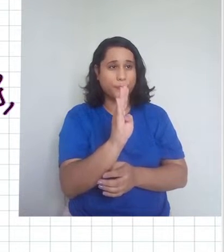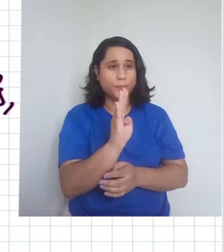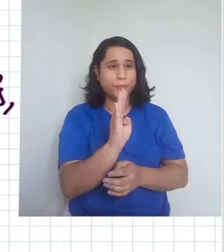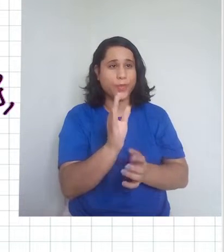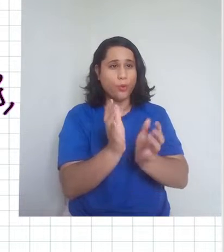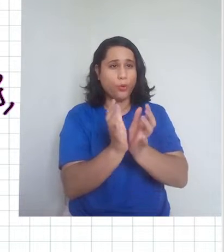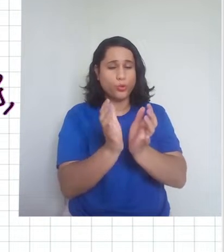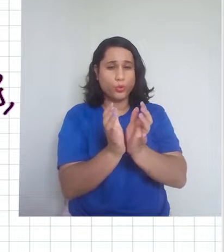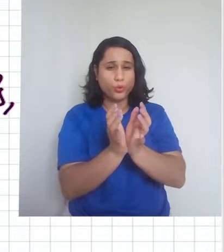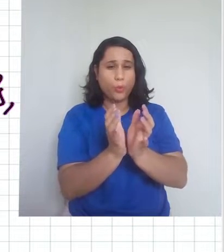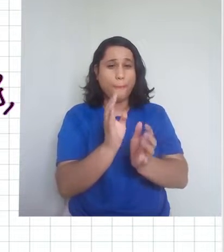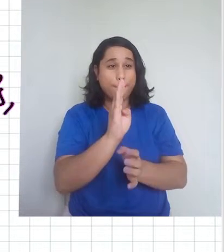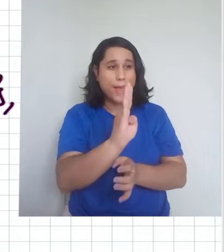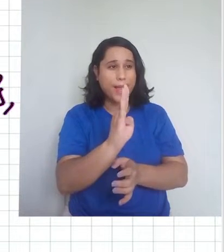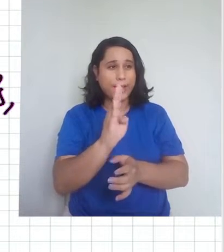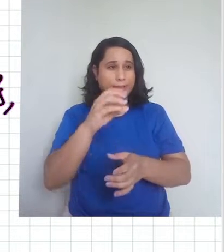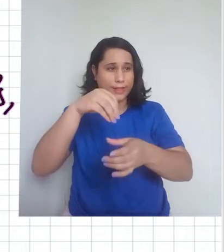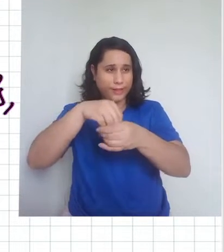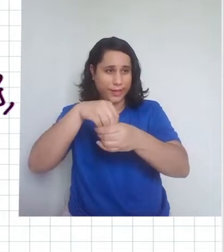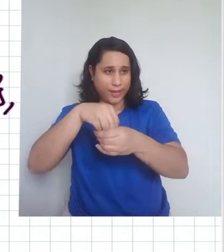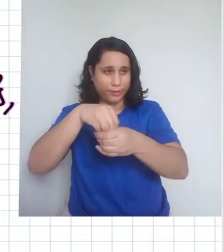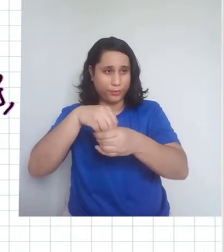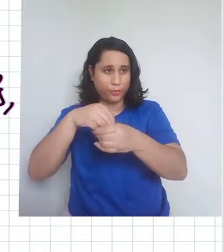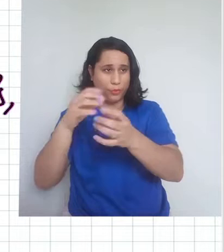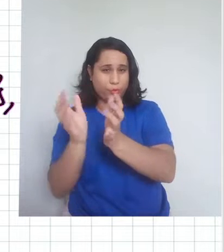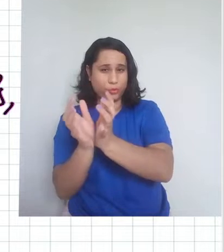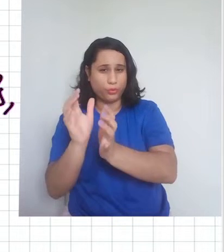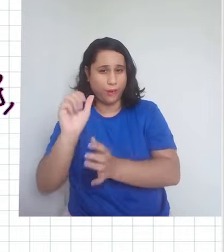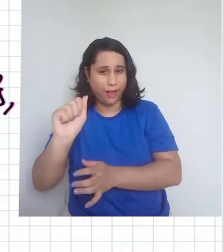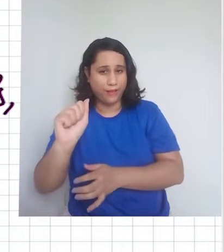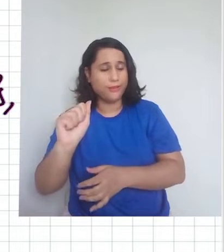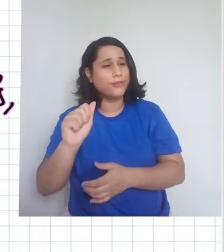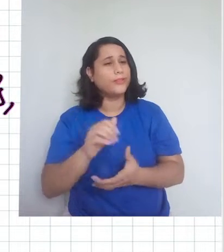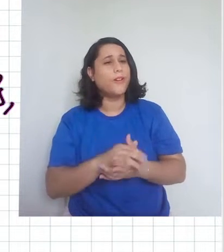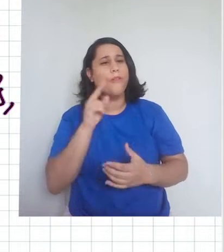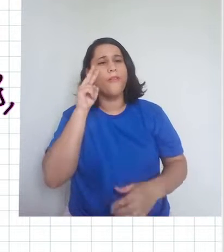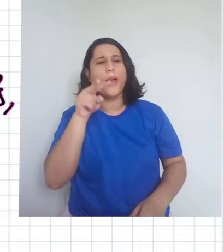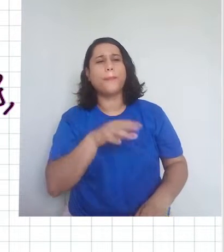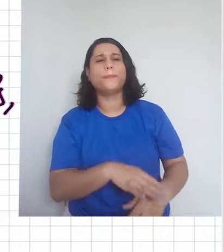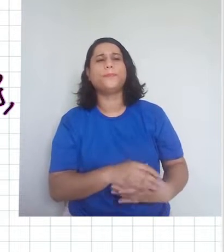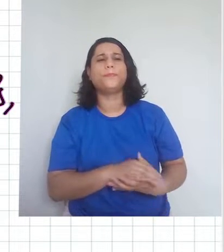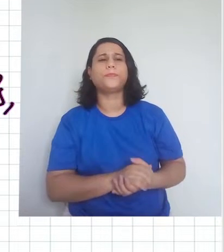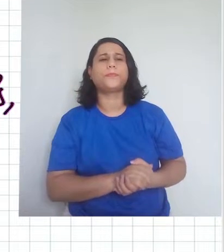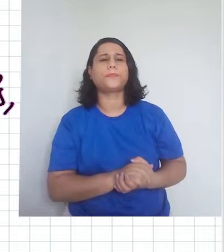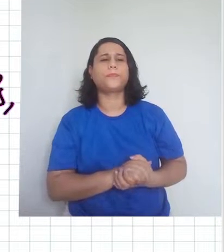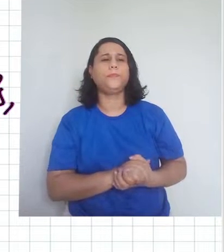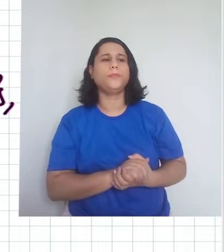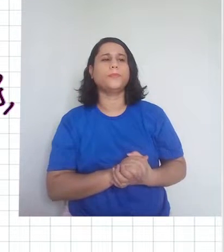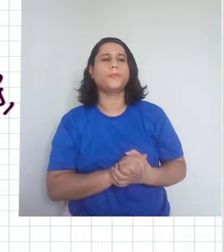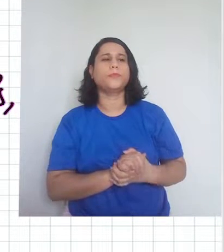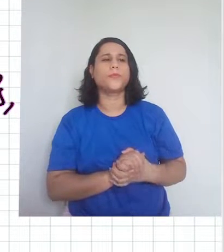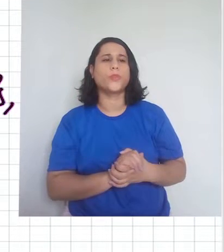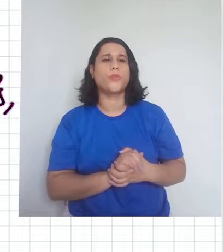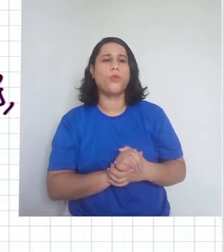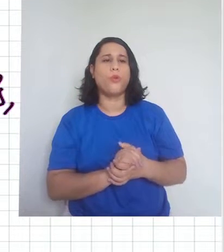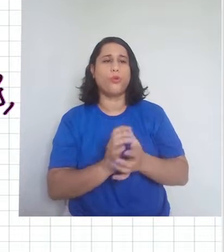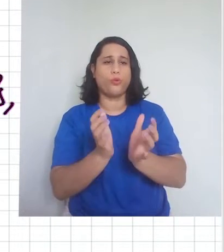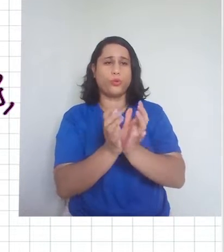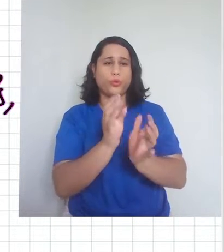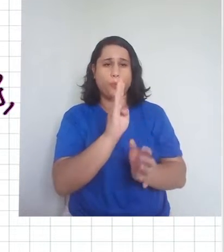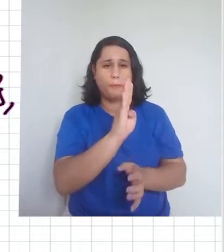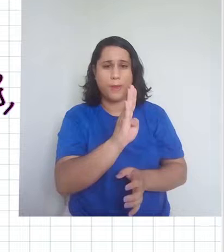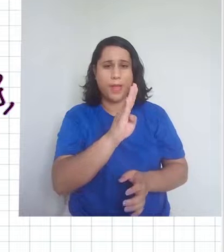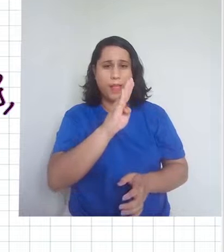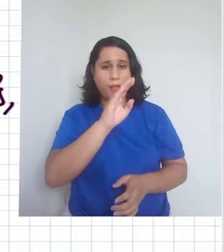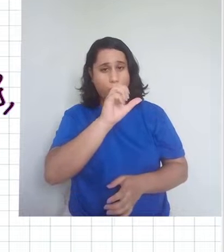está contido? Está dentro. Muito bem. Então vamos lá. Quando eu digo o conjunto B é